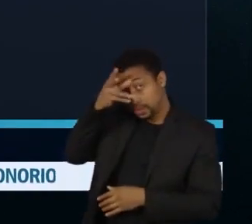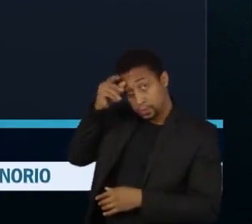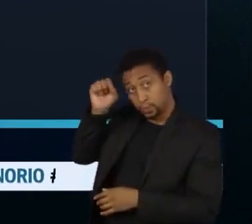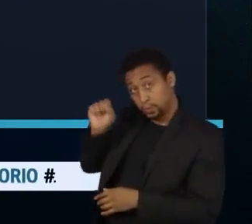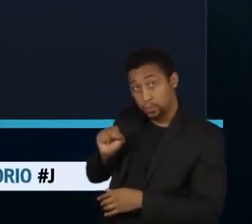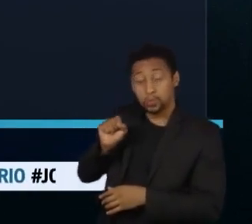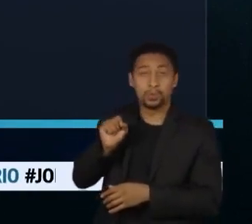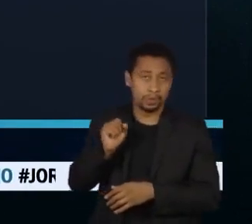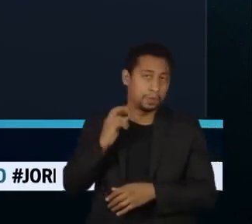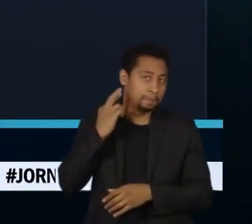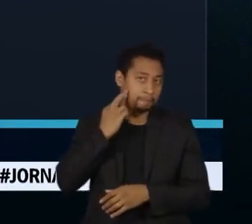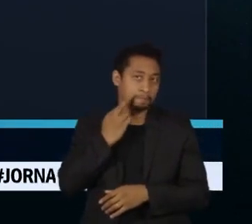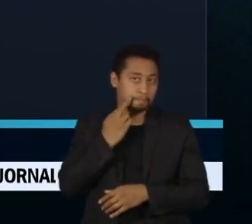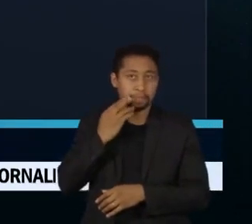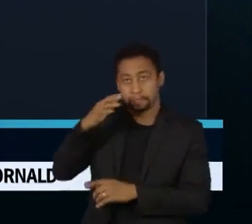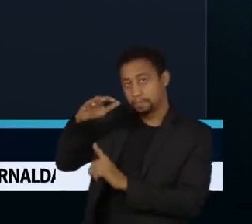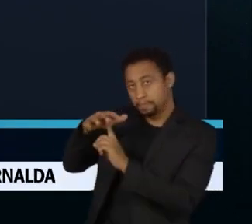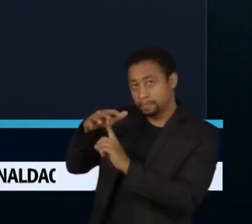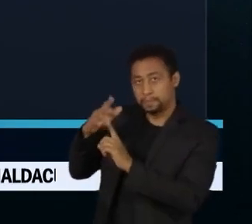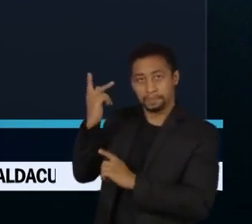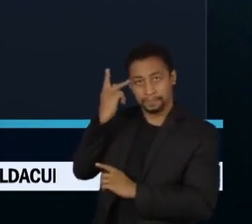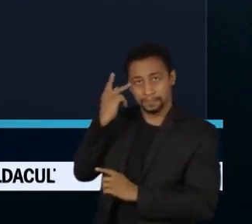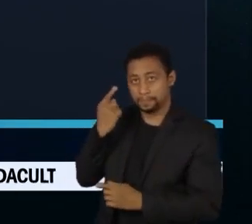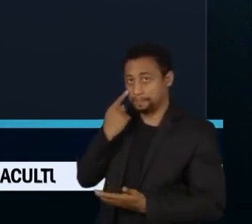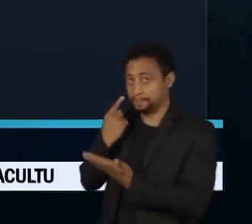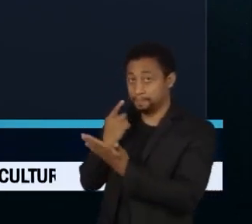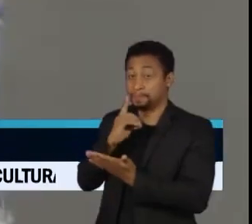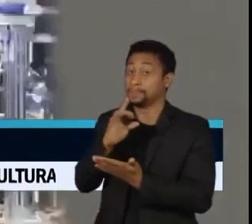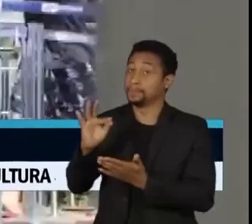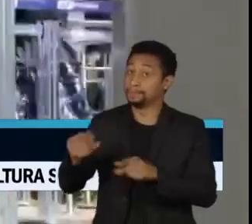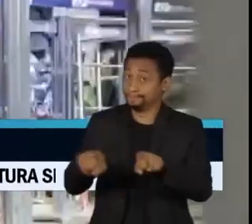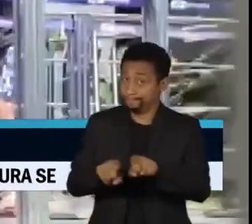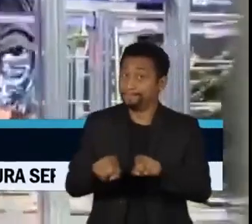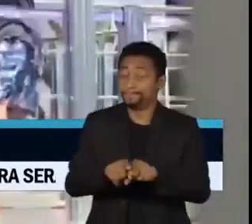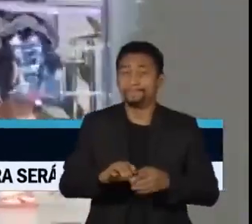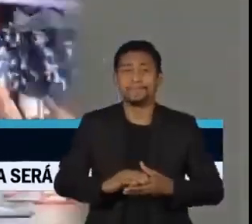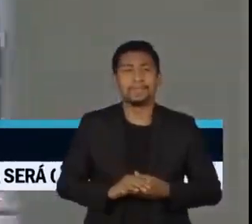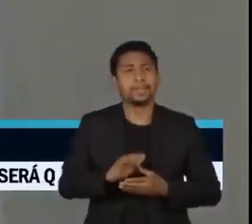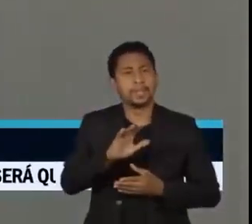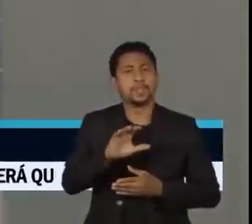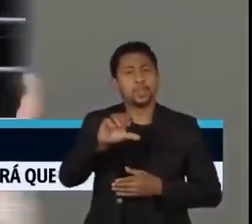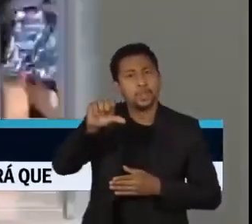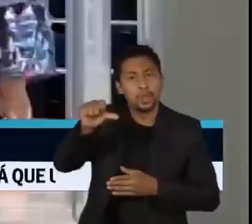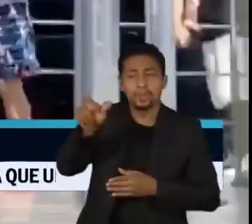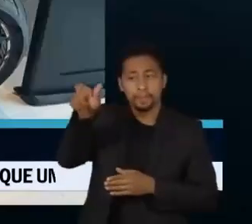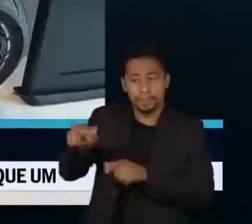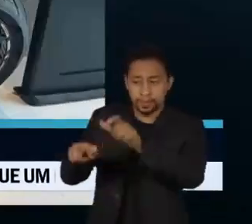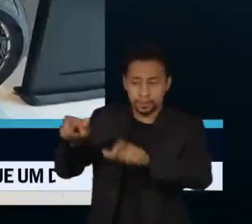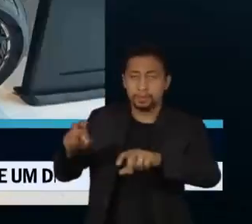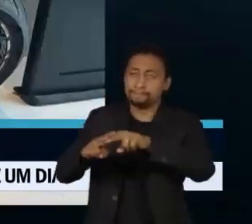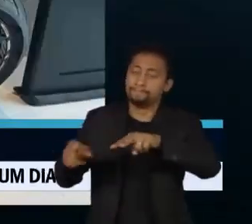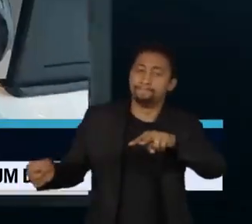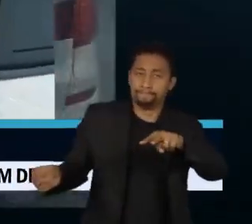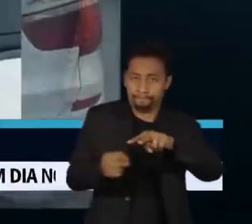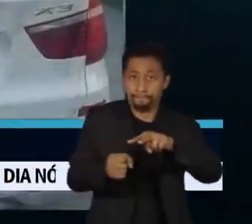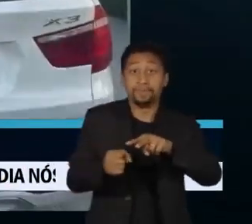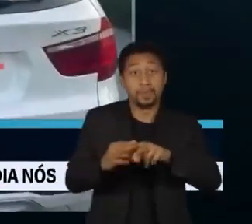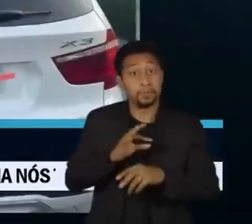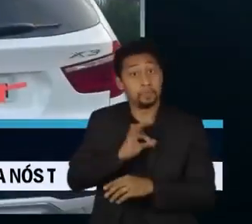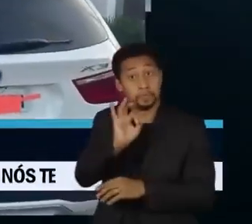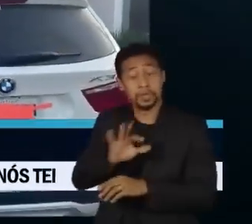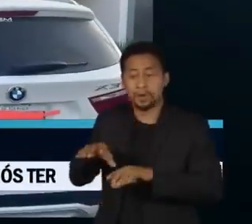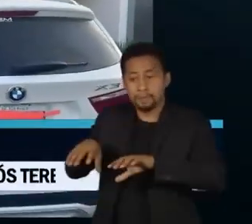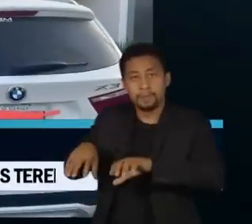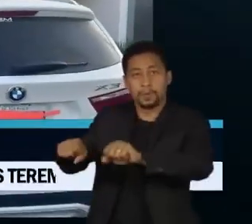Rondônia, Paraná e São Paulo, além do Distrito Federal. Pelo menos 9 pessoas foram presas. A PF apreendeu